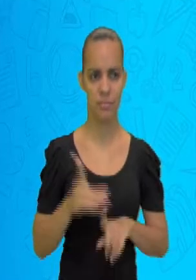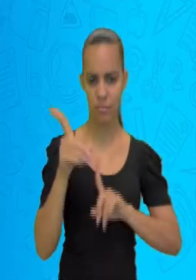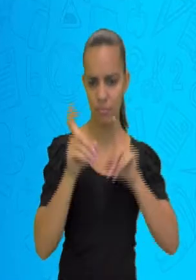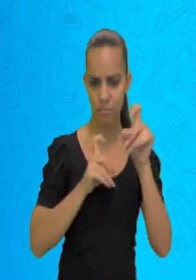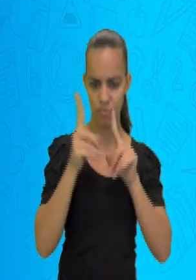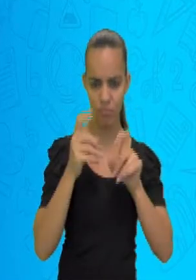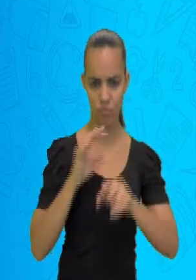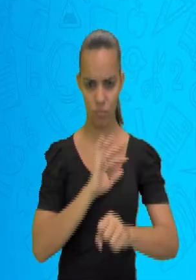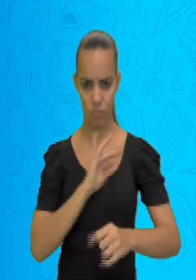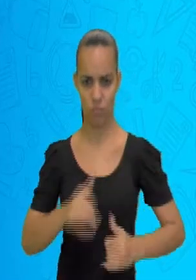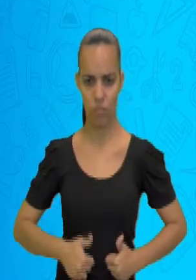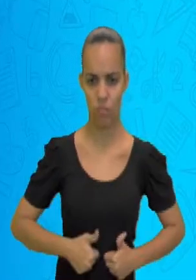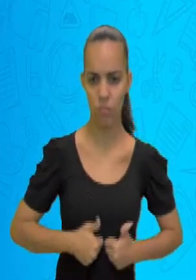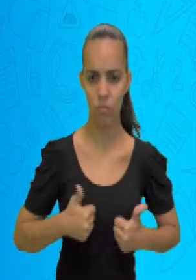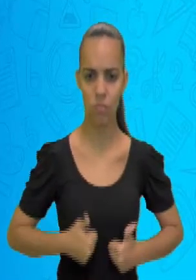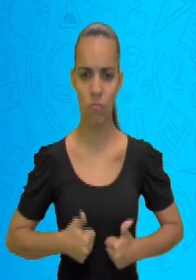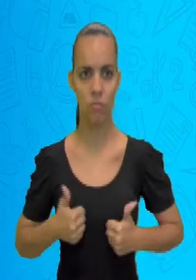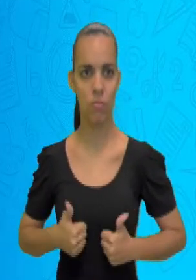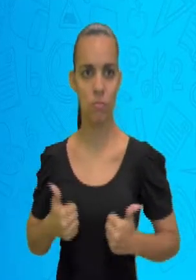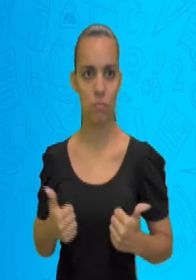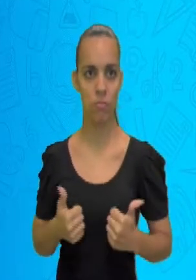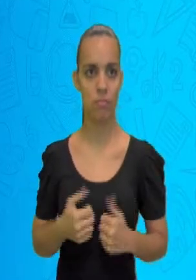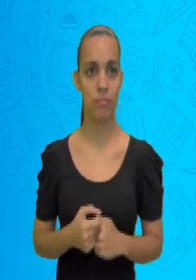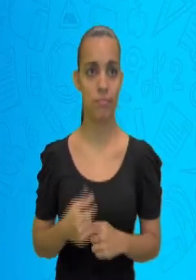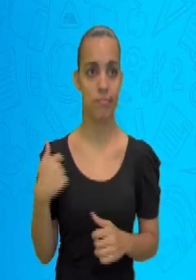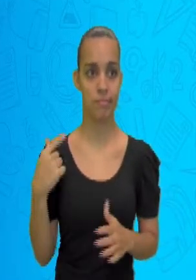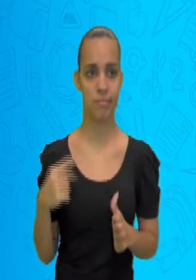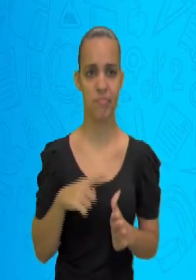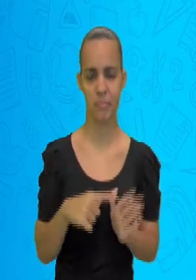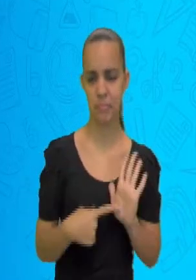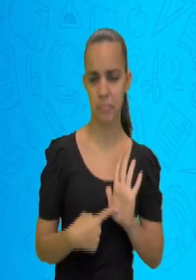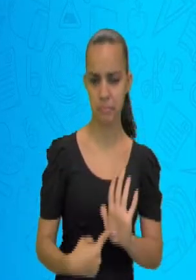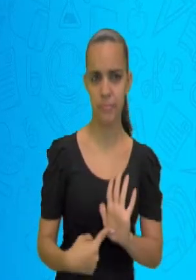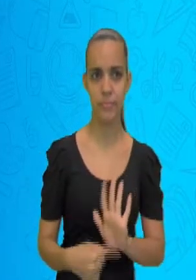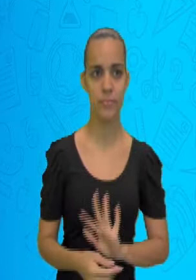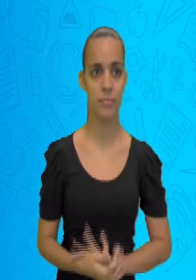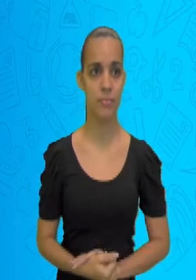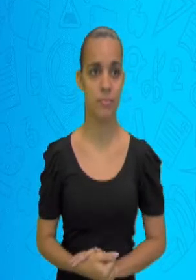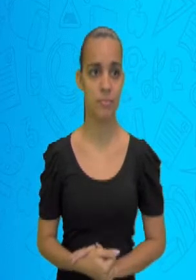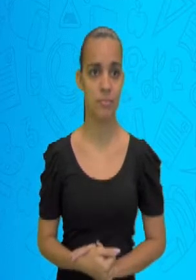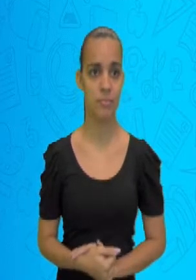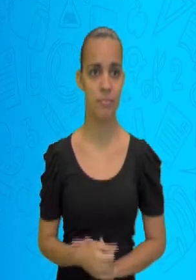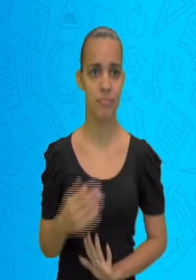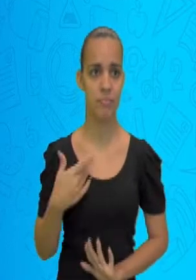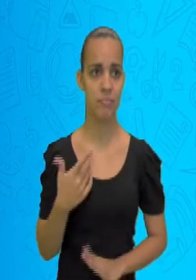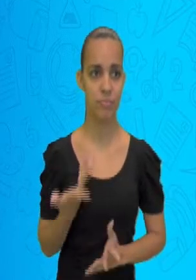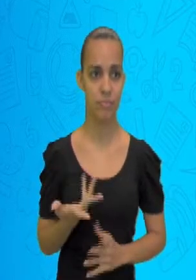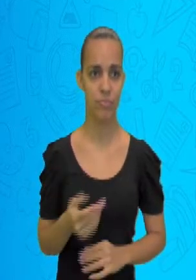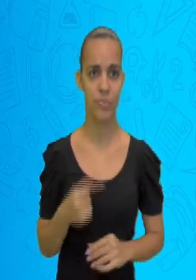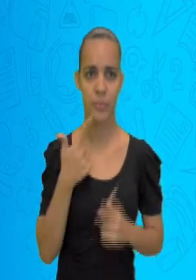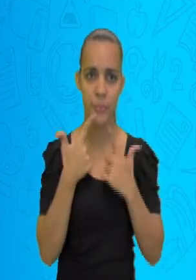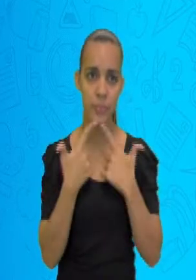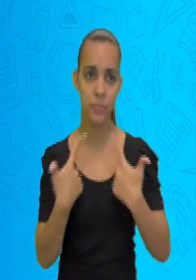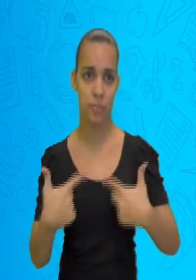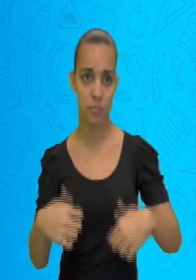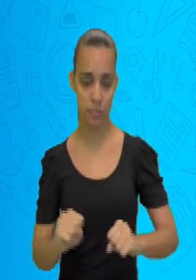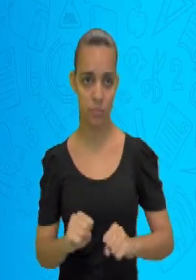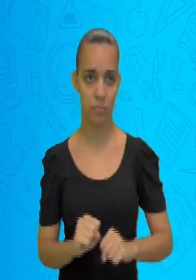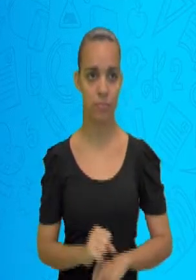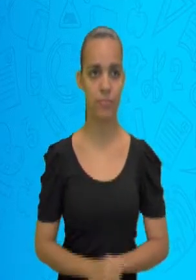A expressão valentão, que fala lá no texto, é marcada da linguagem